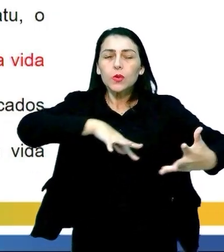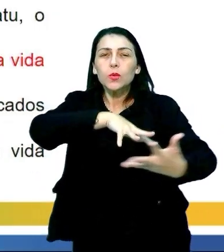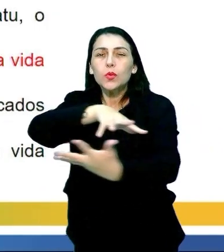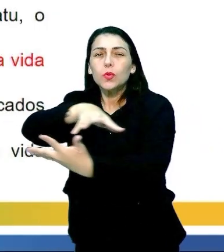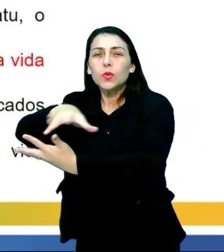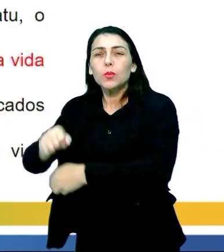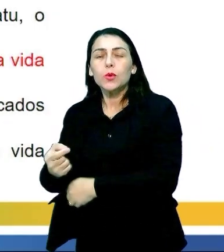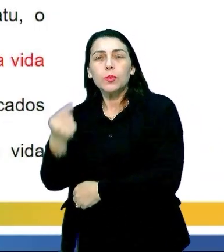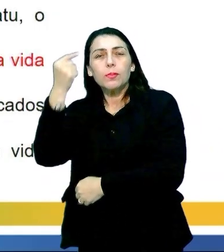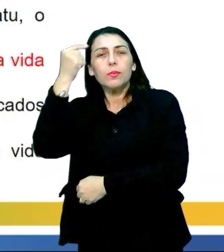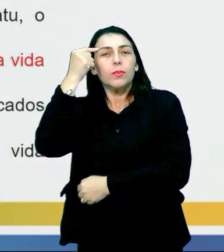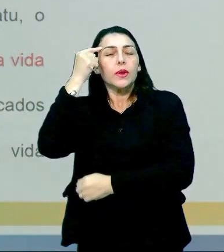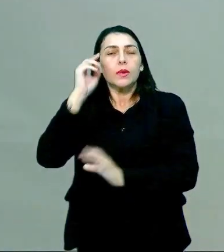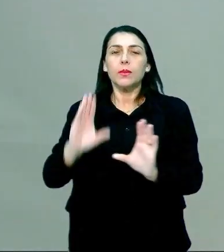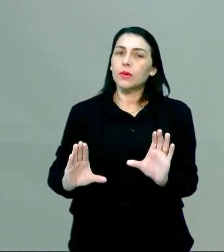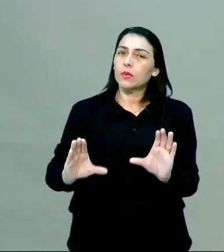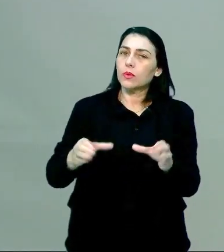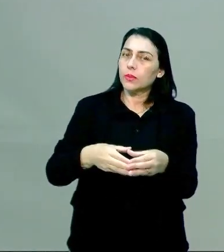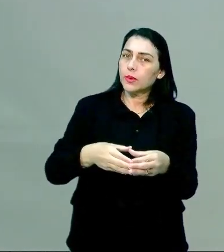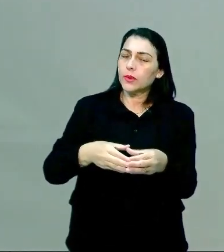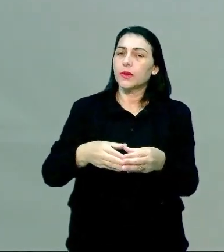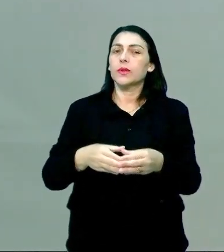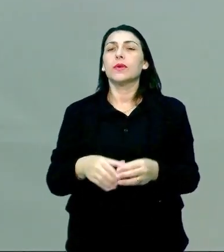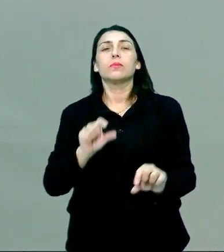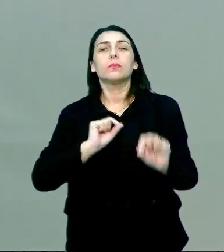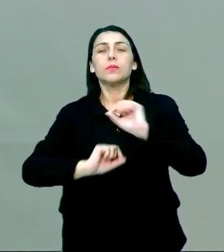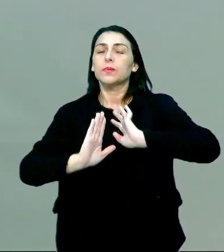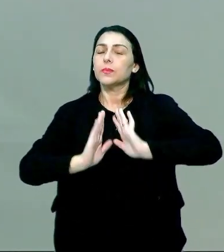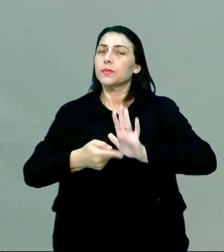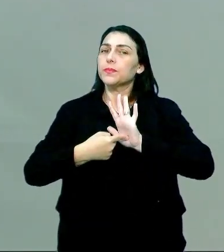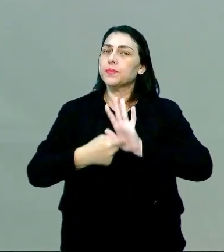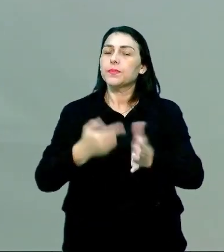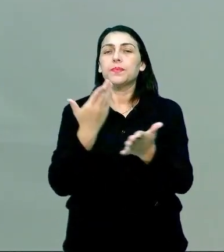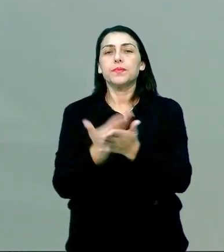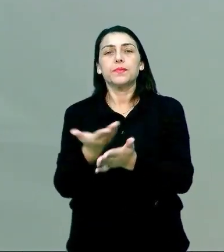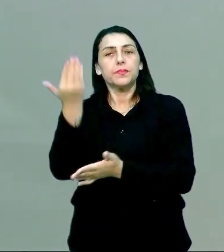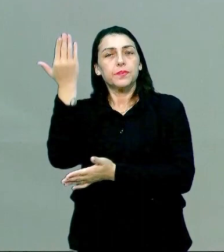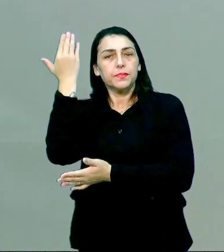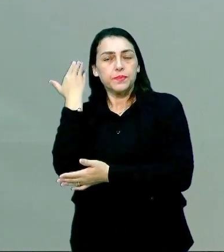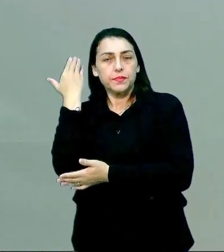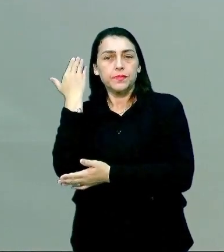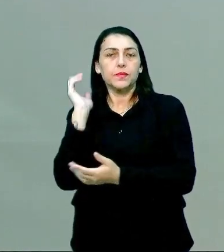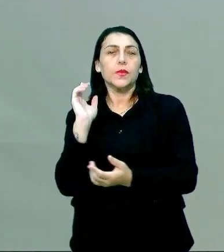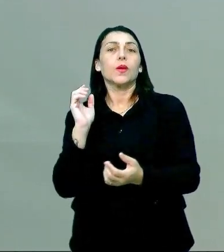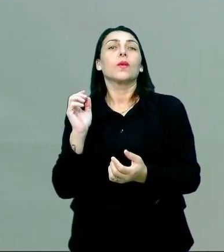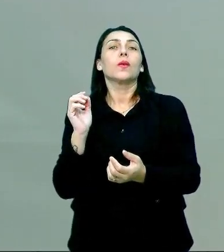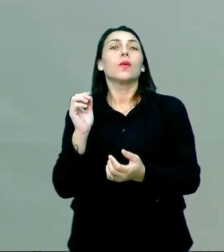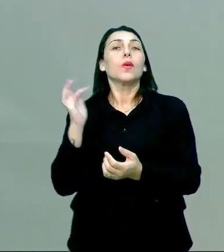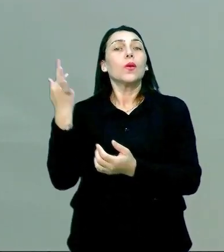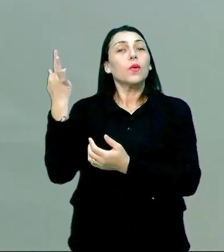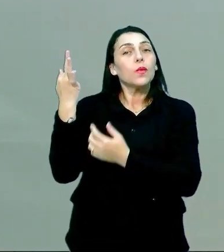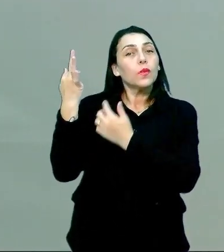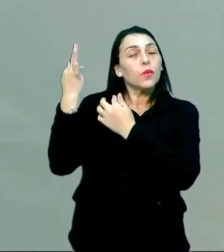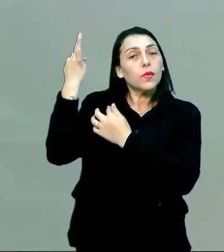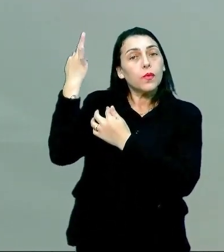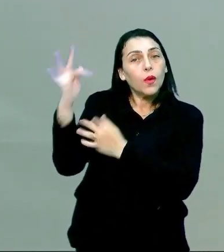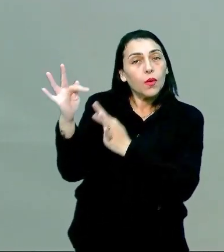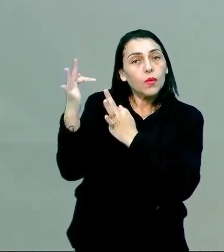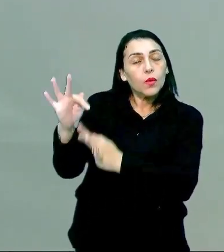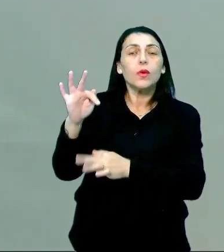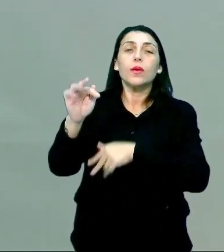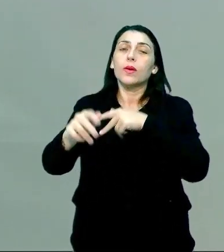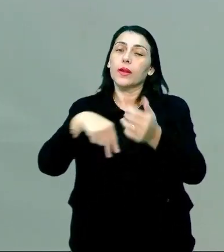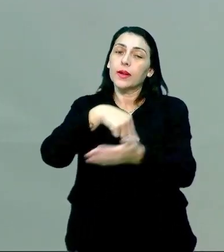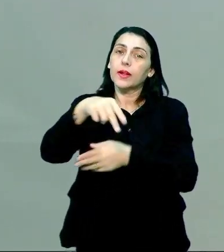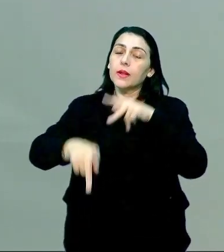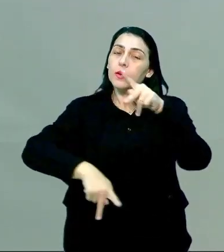expressam visões de mundo de uma comunidade, que é o que nós já abordamos em aulas anteriores. O folclore, ele vai ser essa dança popular,